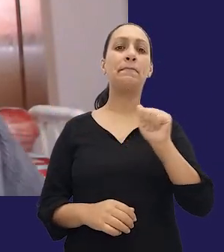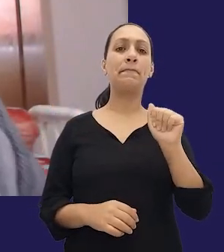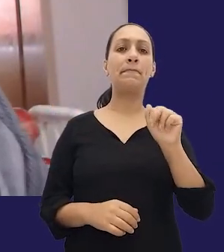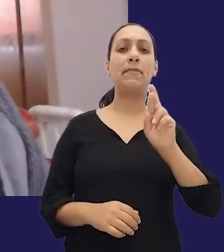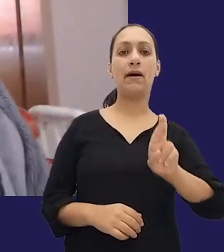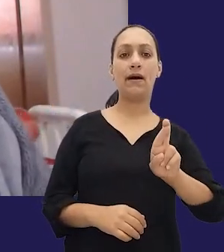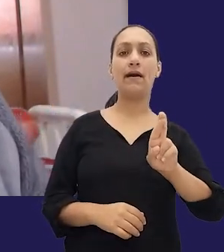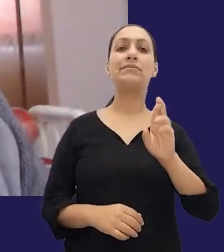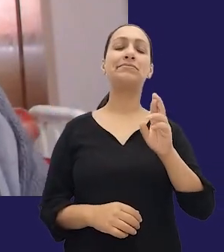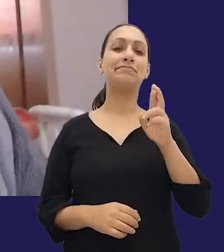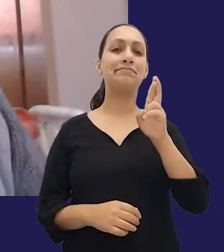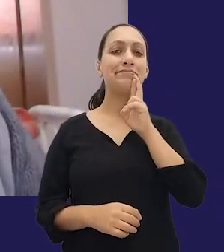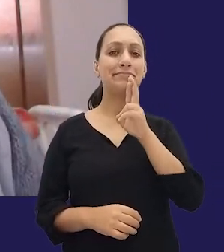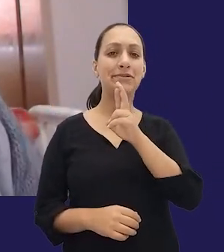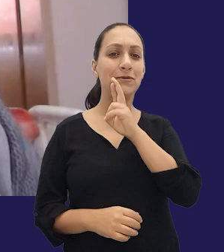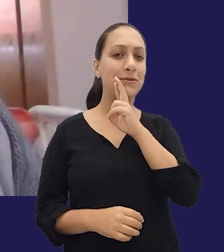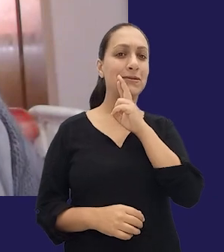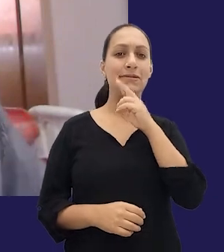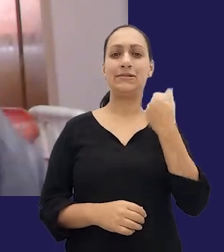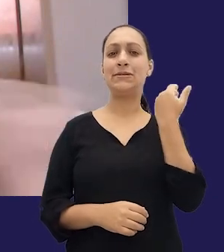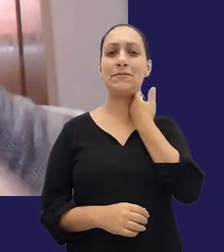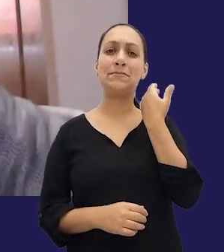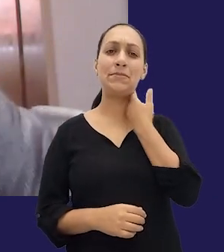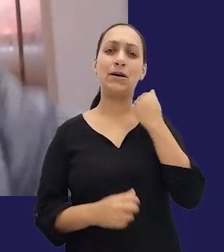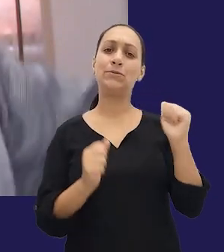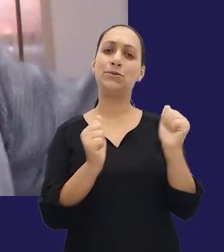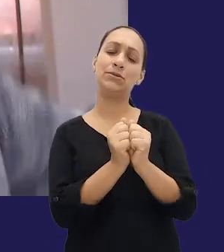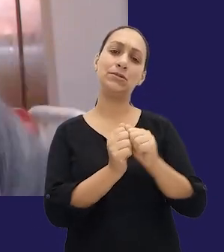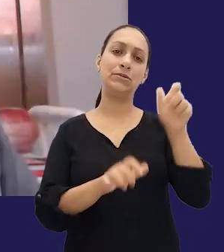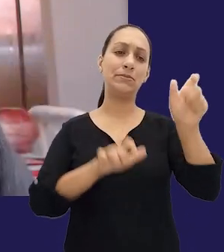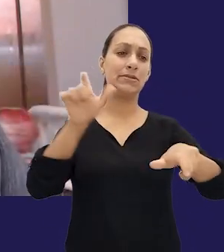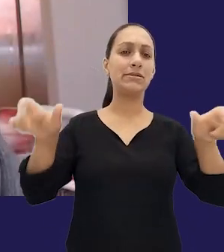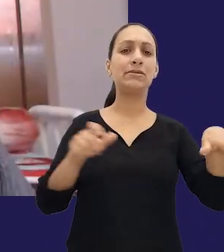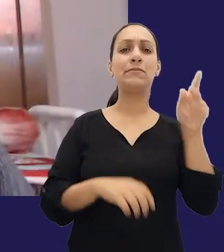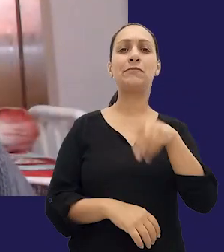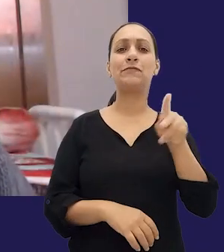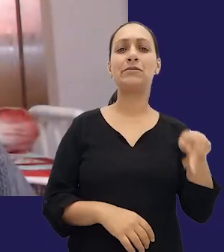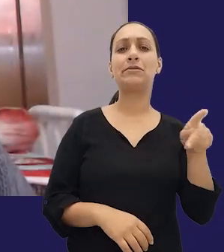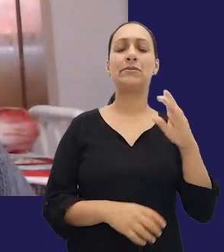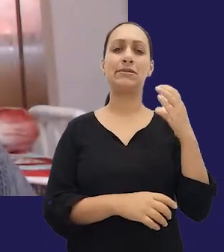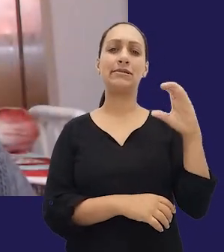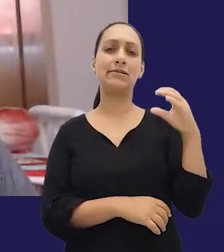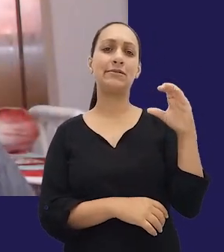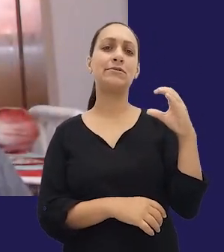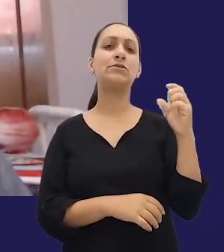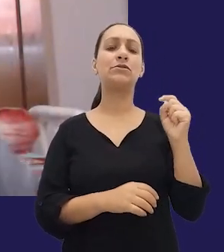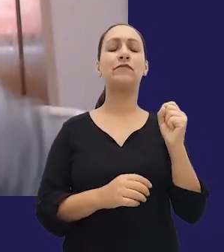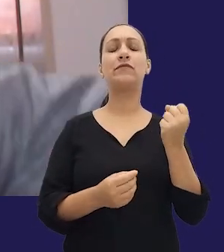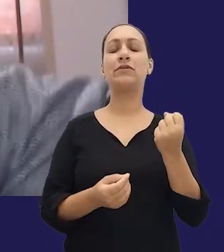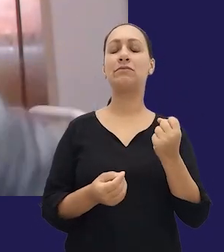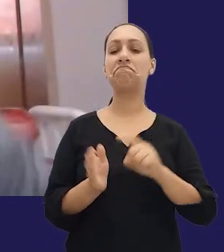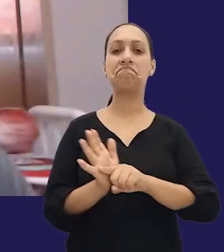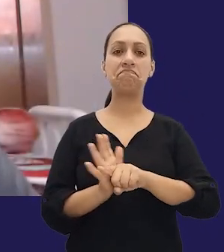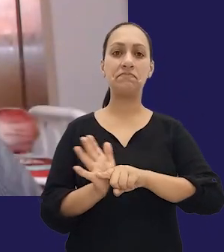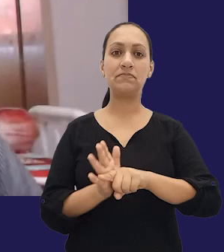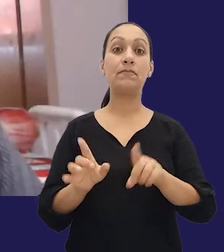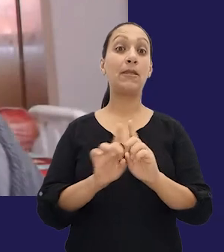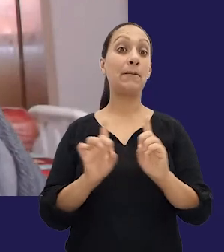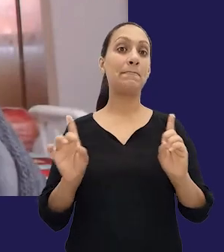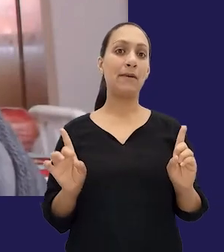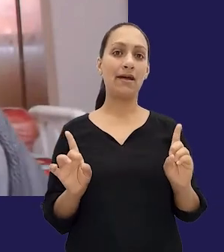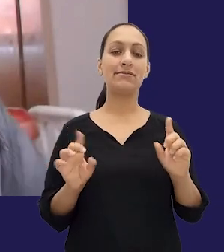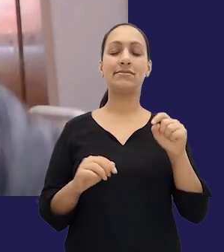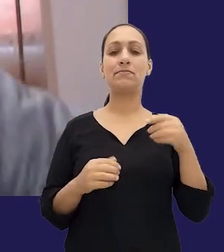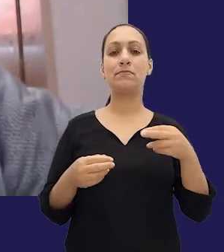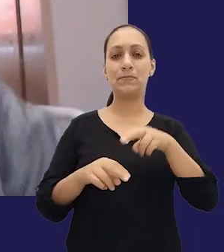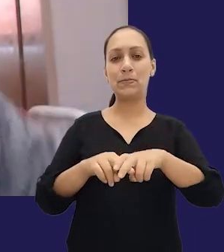com os nossos cientistas, pesquisadores, professores, para conversar um pouco sobre ciência lá, mas esse